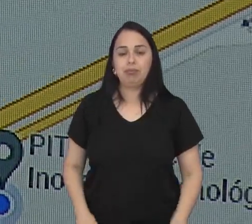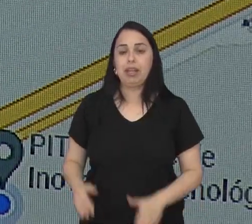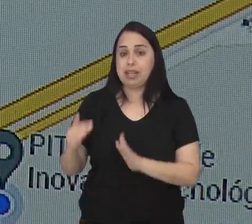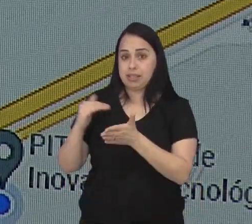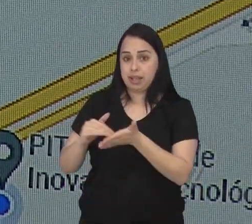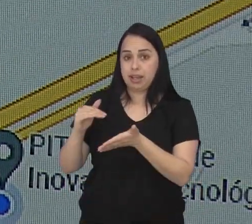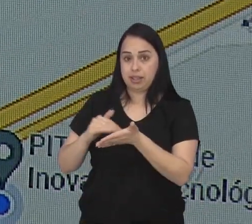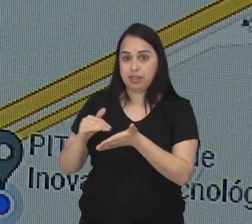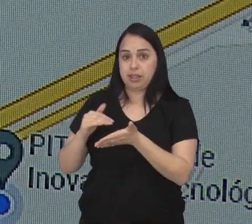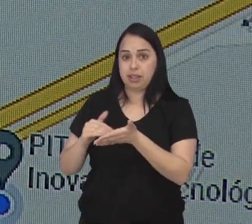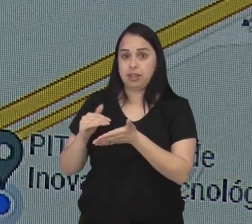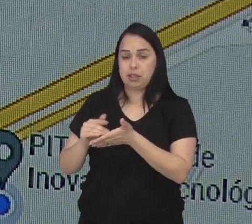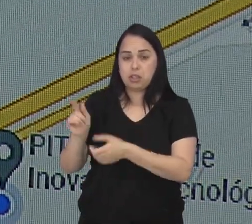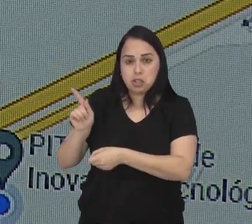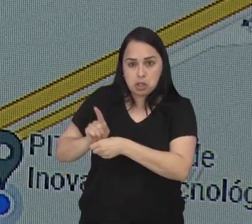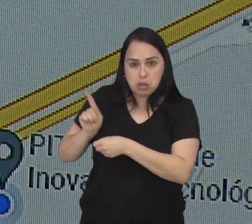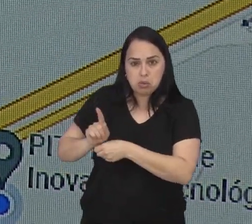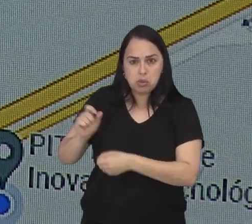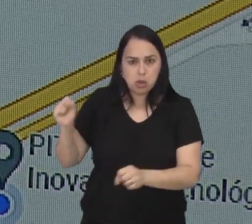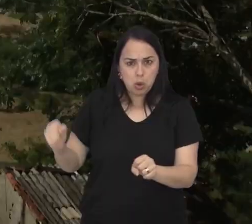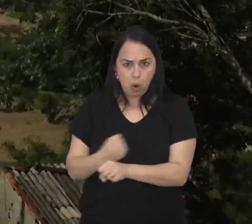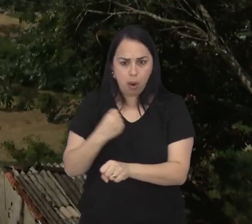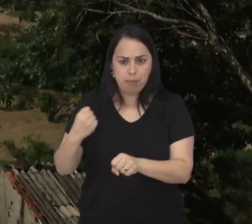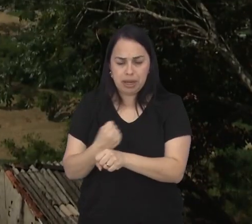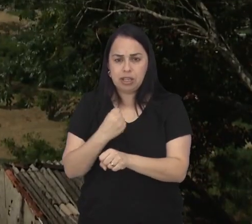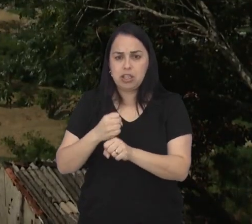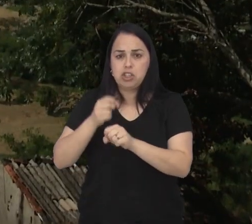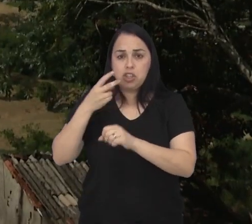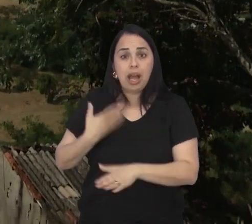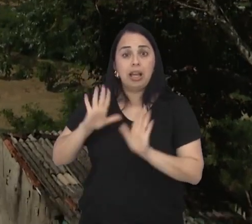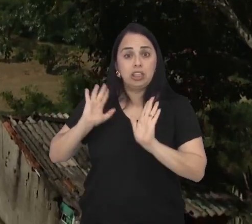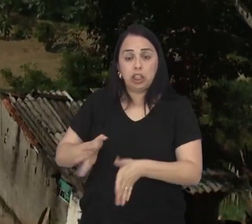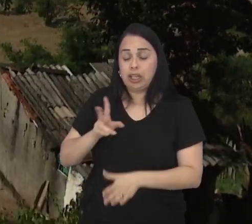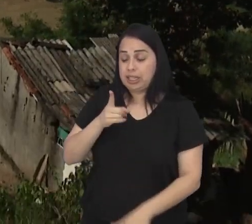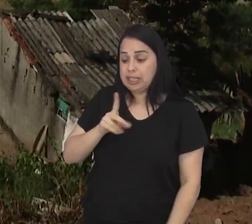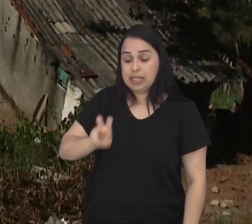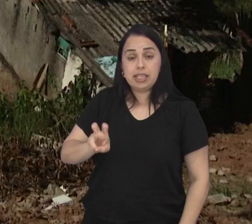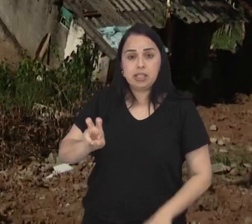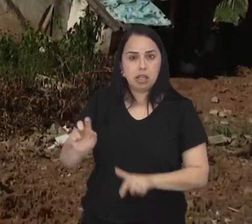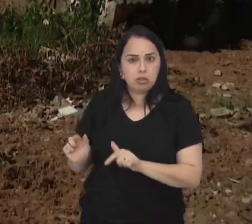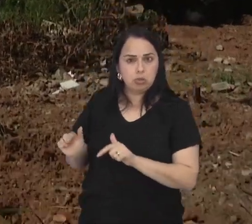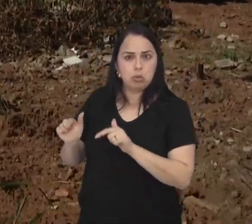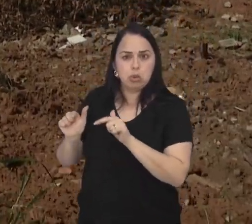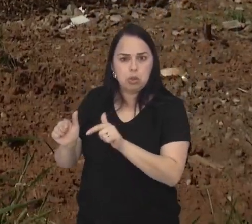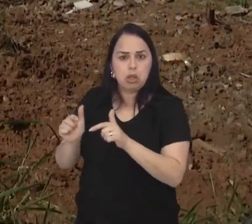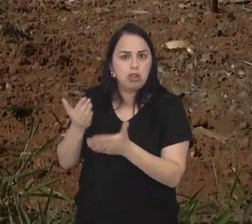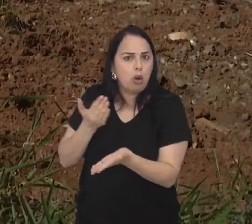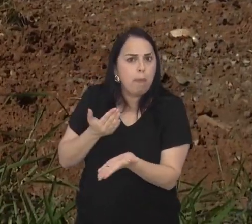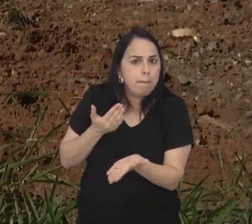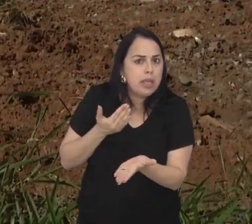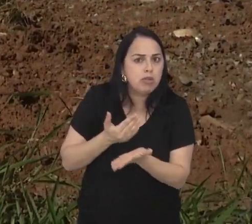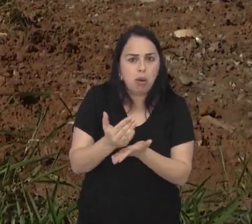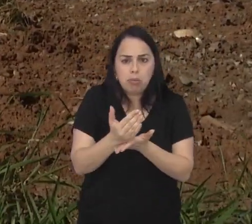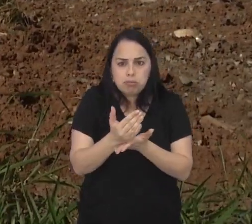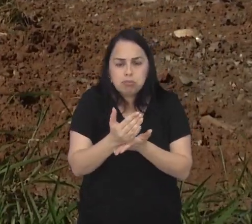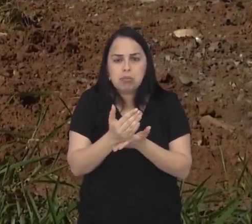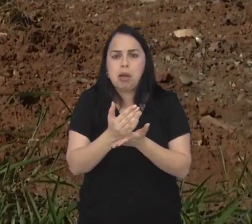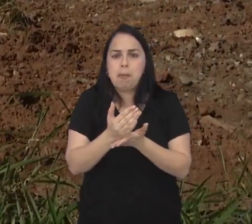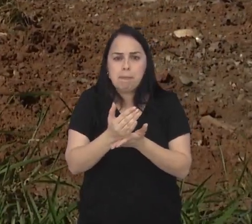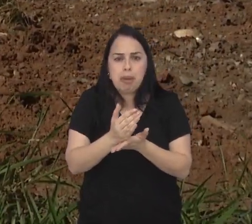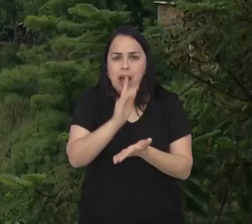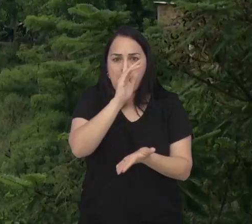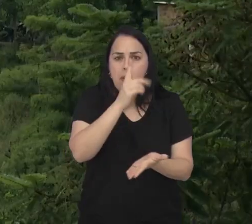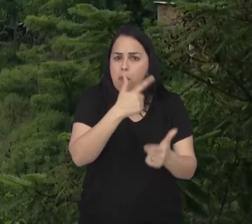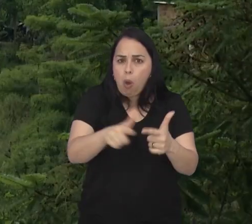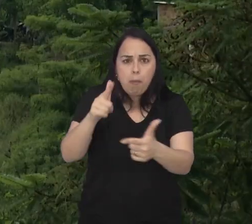Secretaria de Gestão Habitacional e Obras da Prefeitura afirma que 15 ações estão em andamento em todas as regiões da